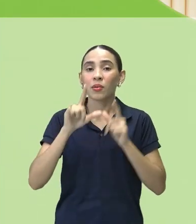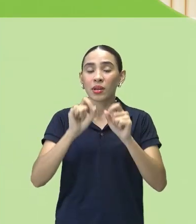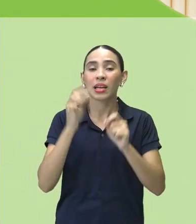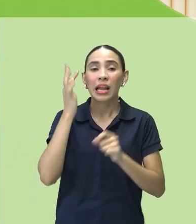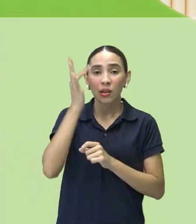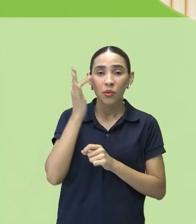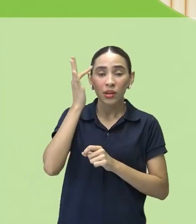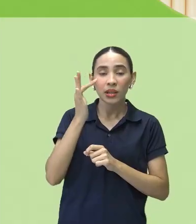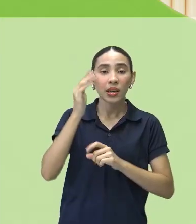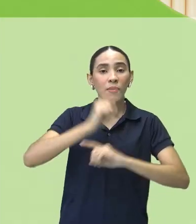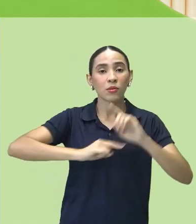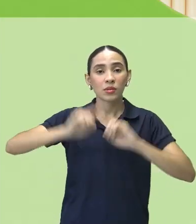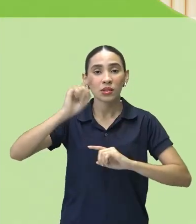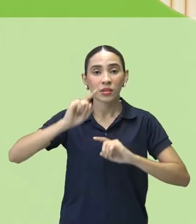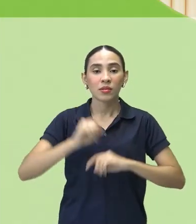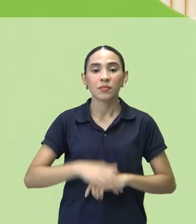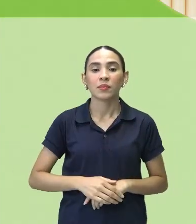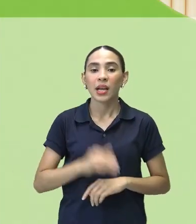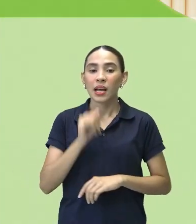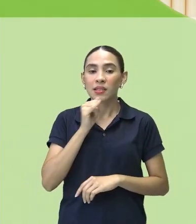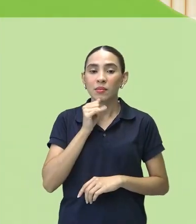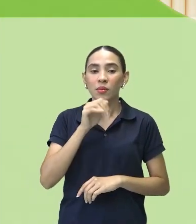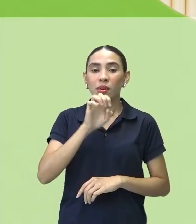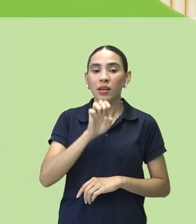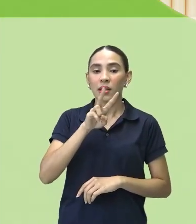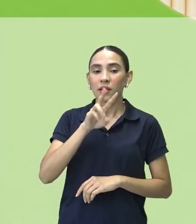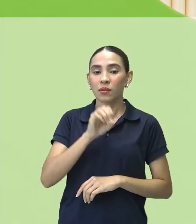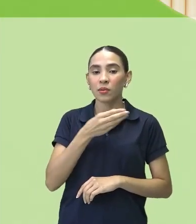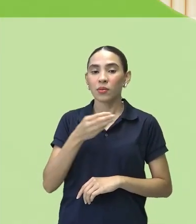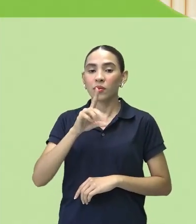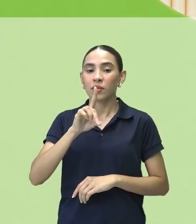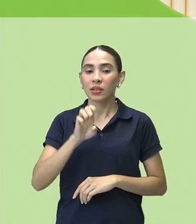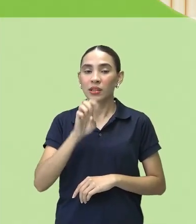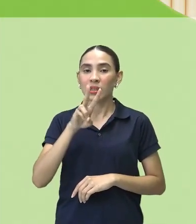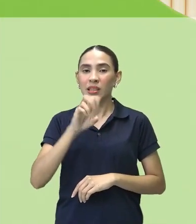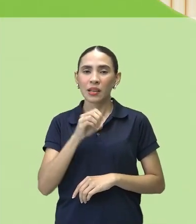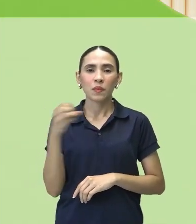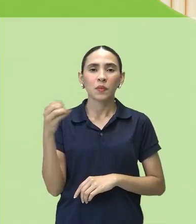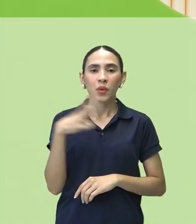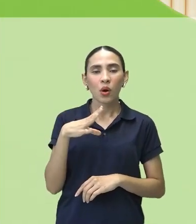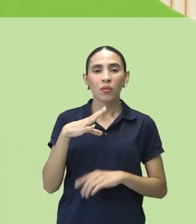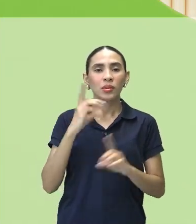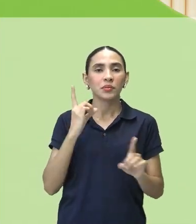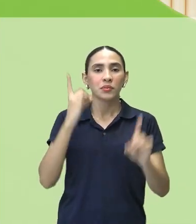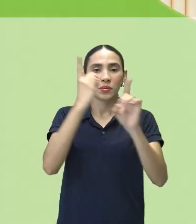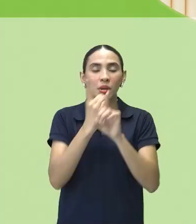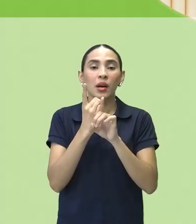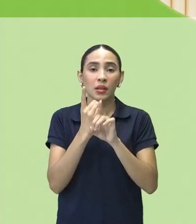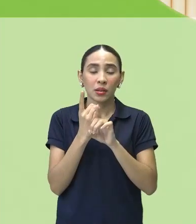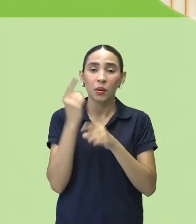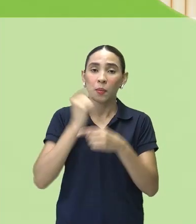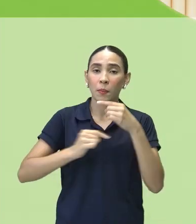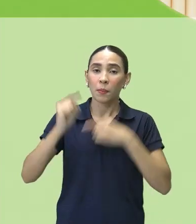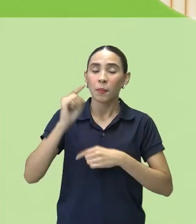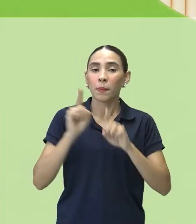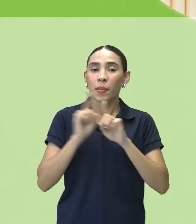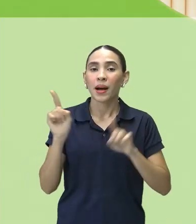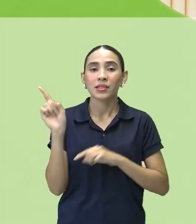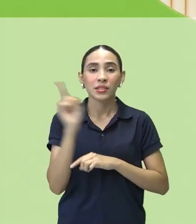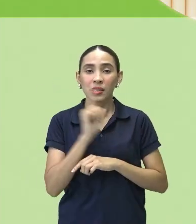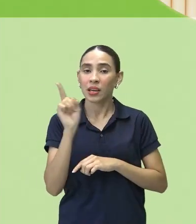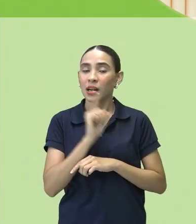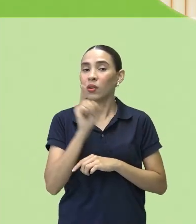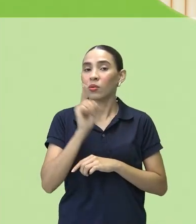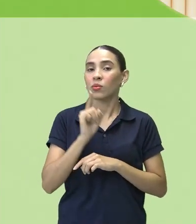da evolução chamada de Evo-Devo, novas descobertas estão refinando, mas não descartando